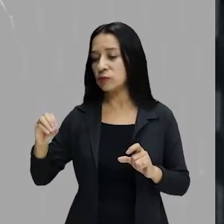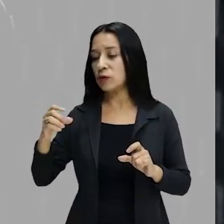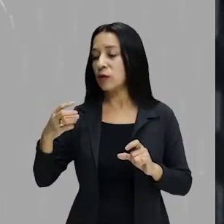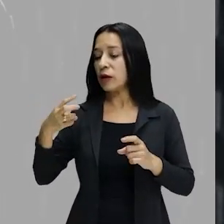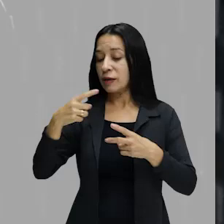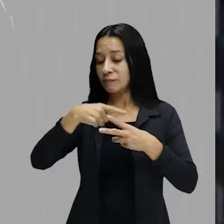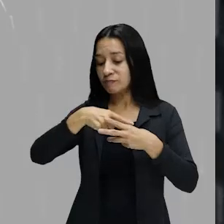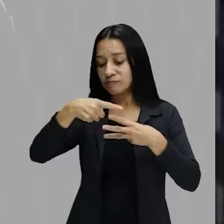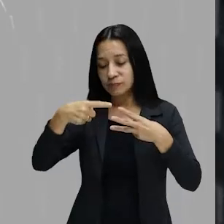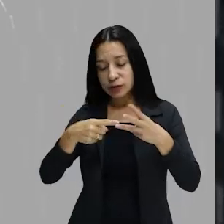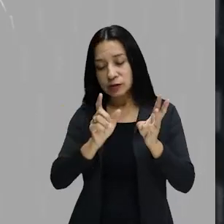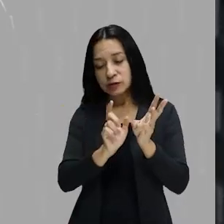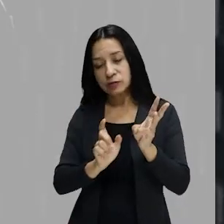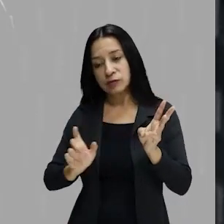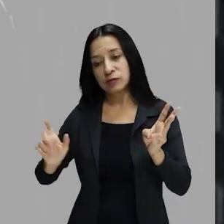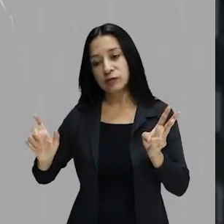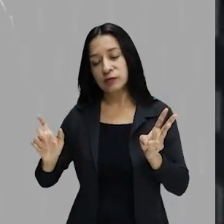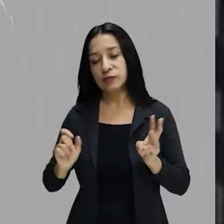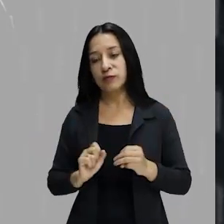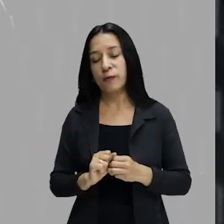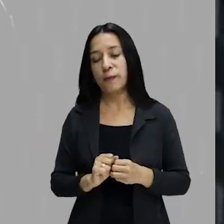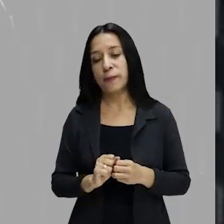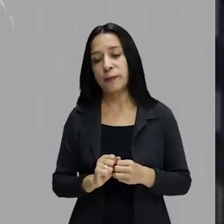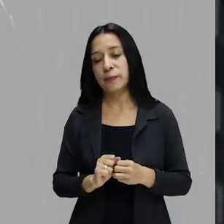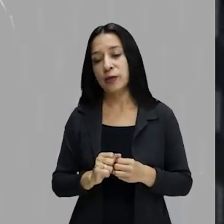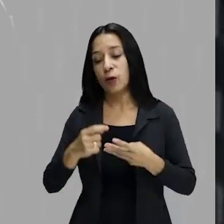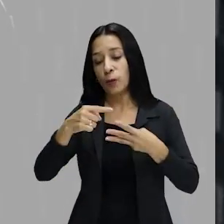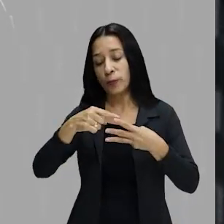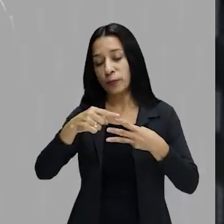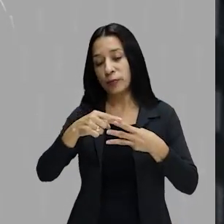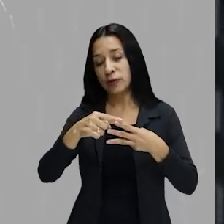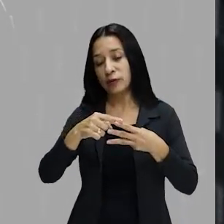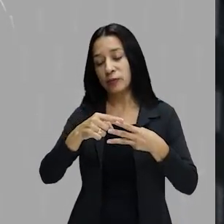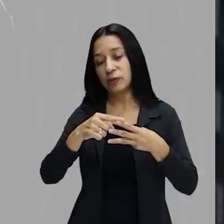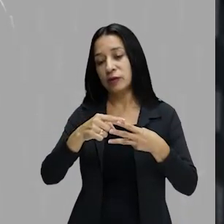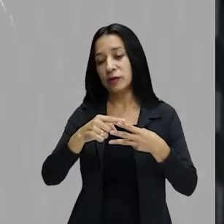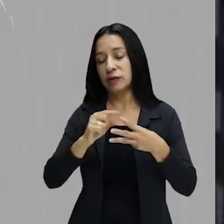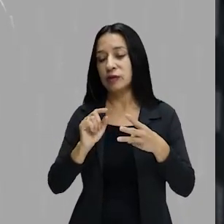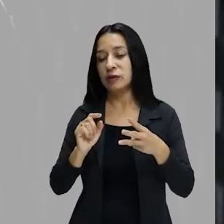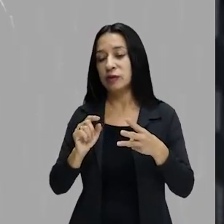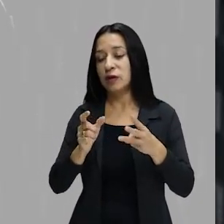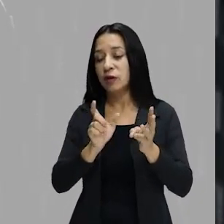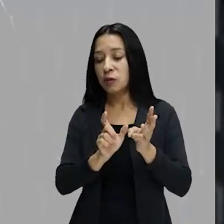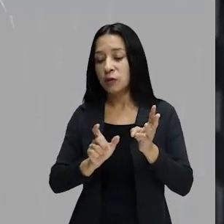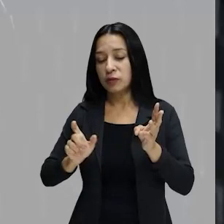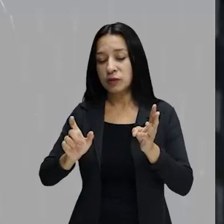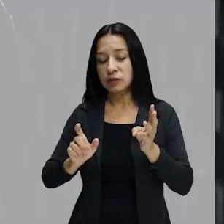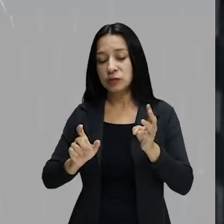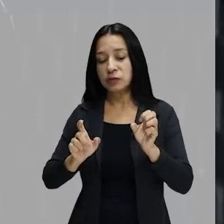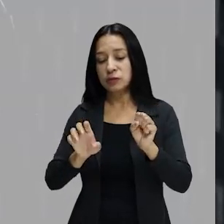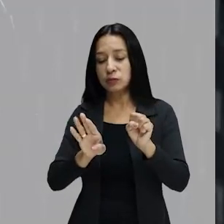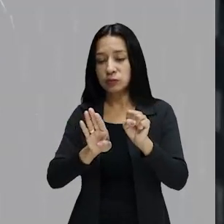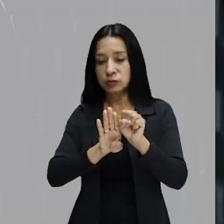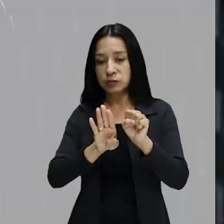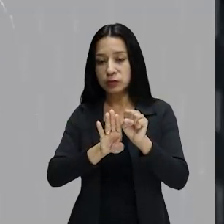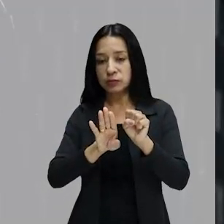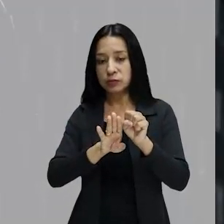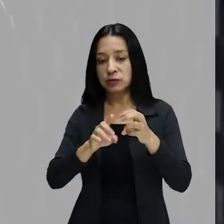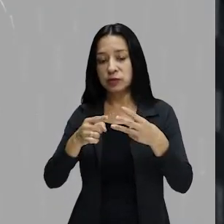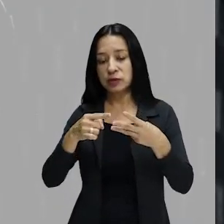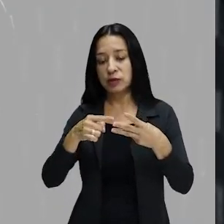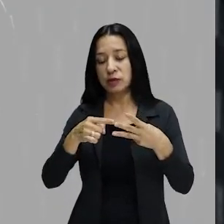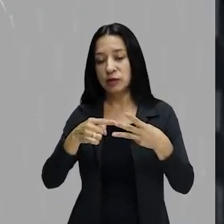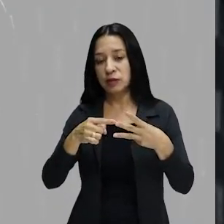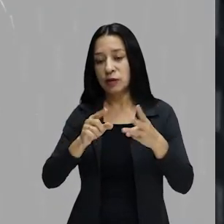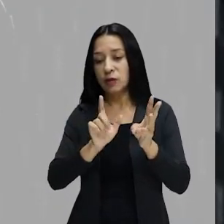composto com orações substantivas, no caso, essa aqui, ó, que você venha ao jantar. A oração